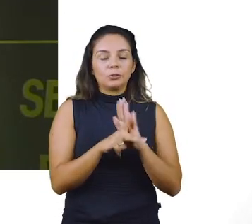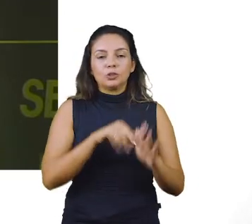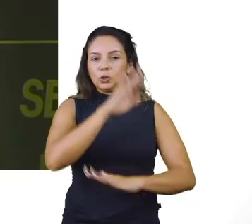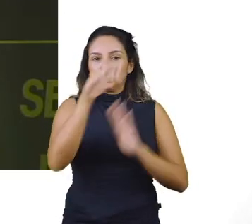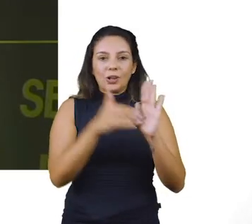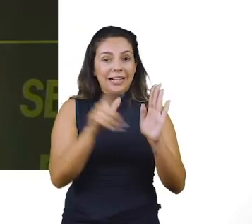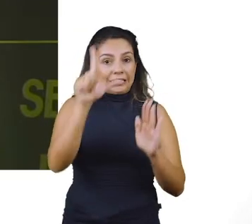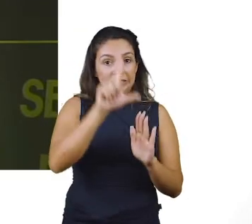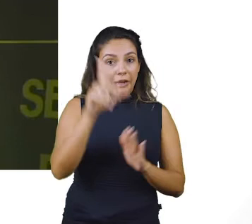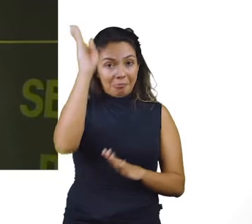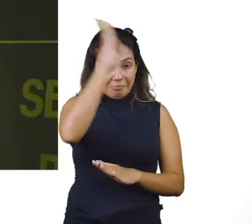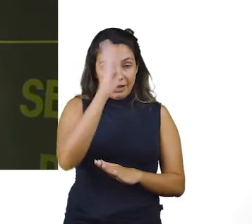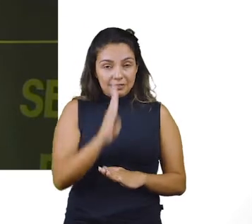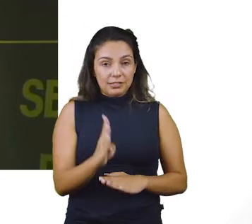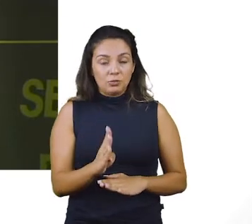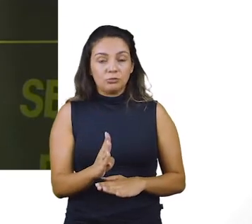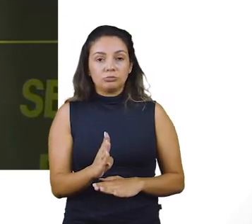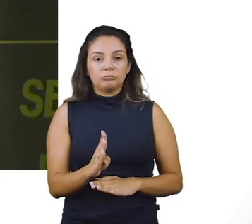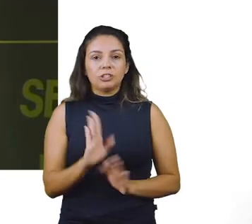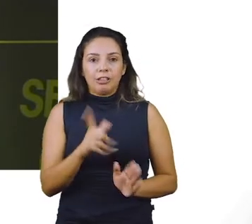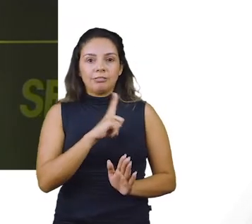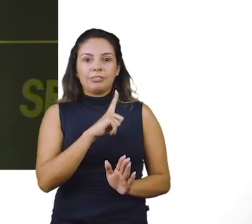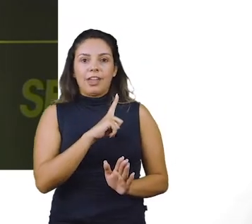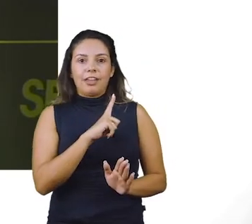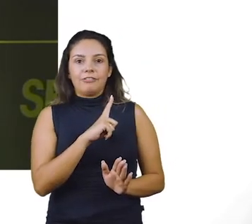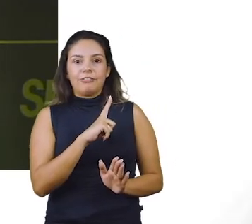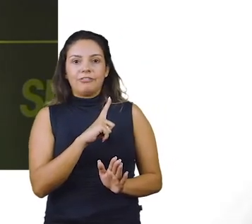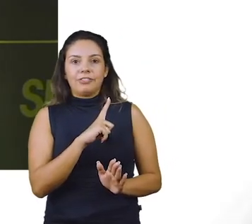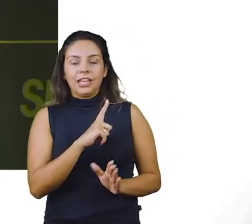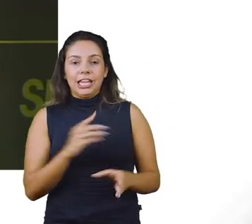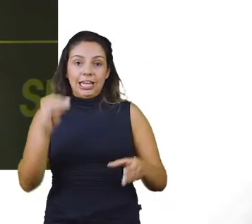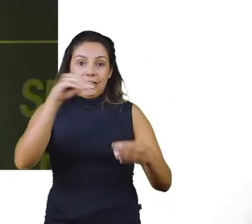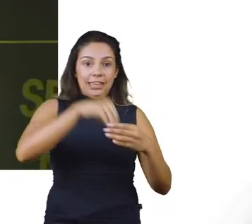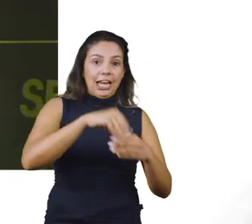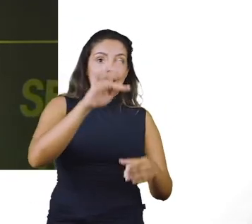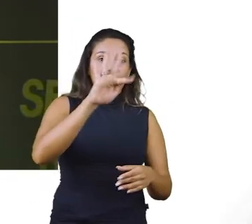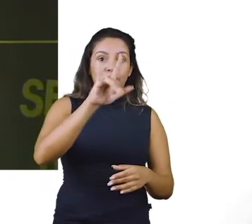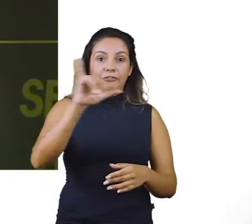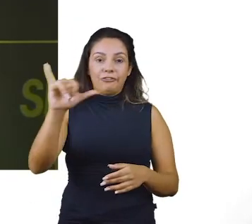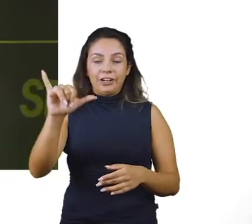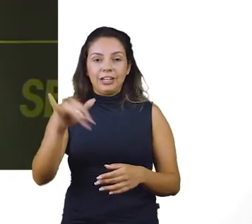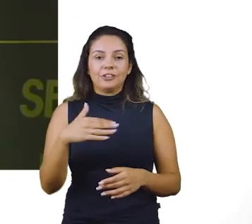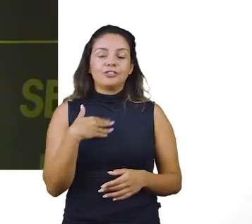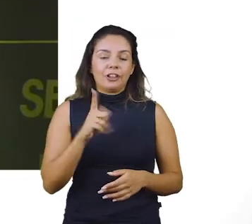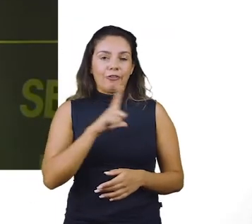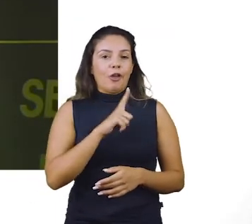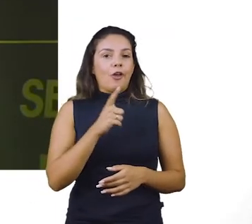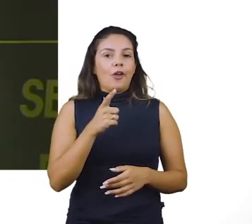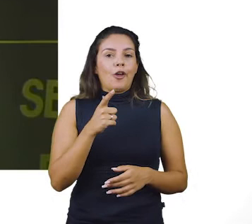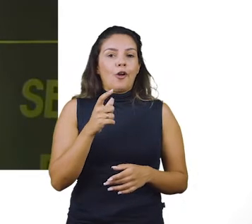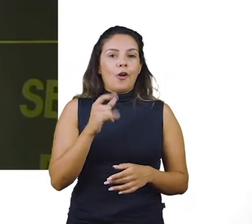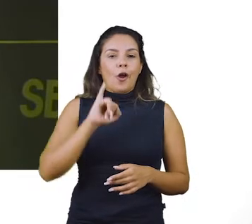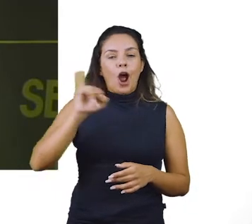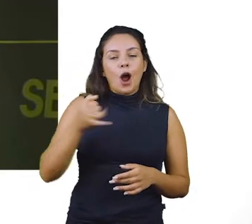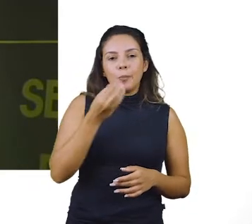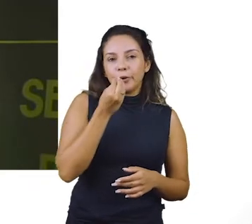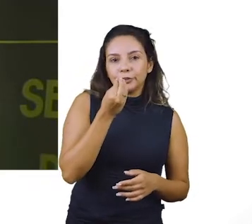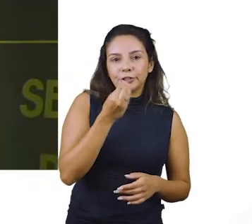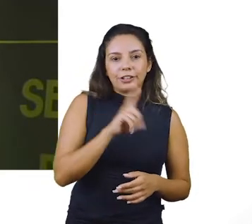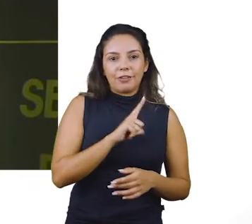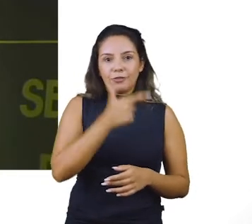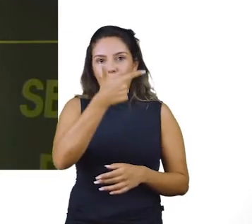Toda a literatura brasileira já esteve aí no Iaraxá. Eu já tive a oportunidade de estar aí